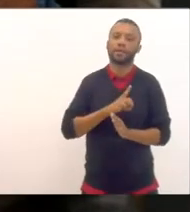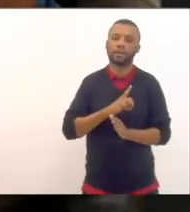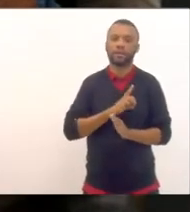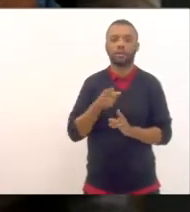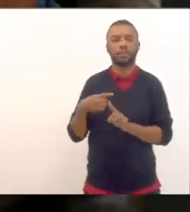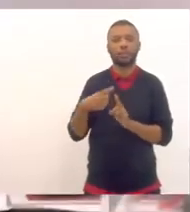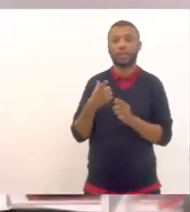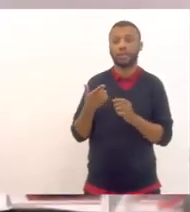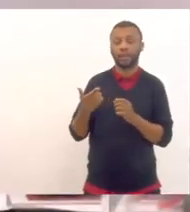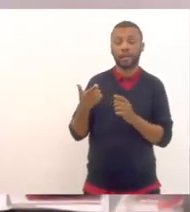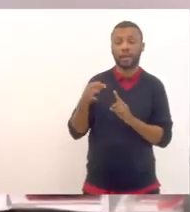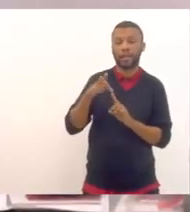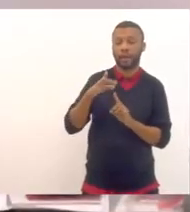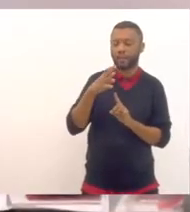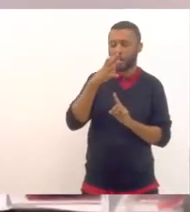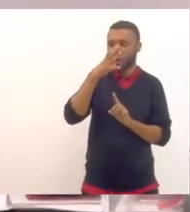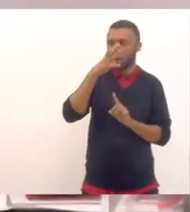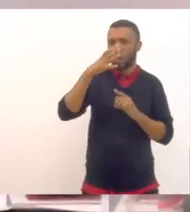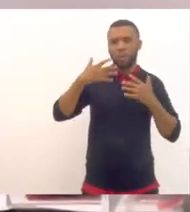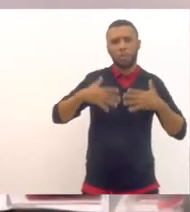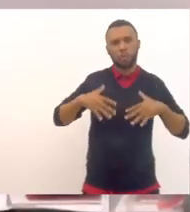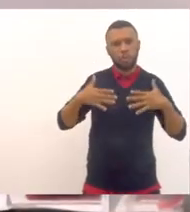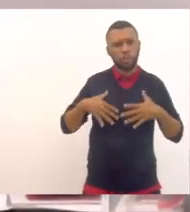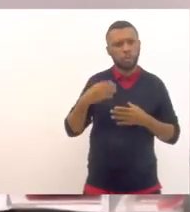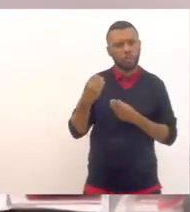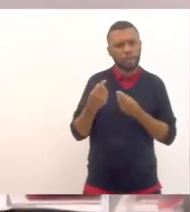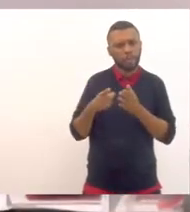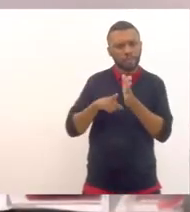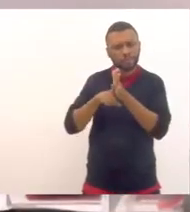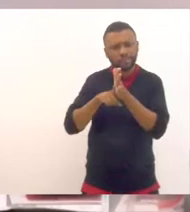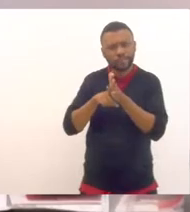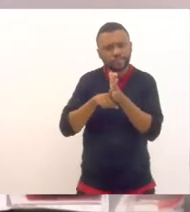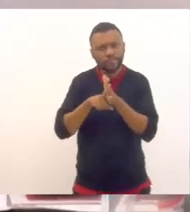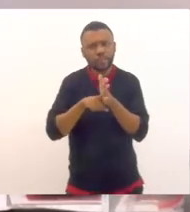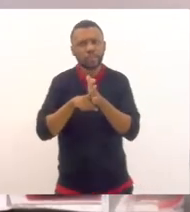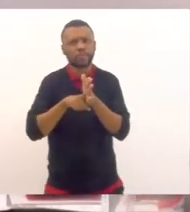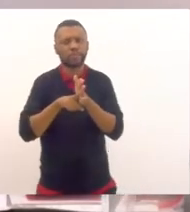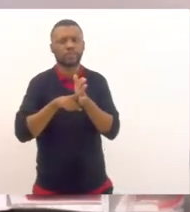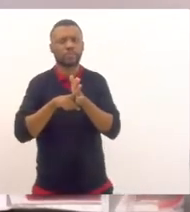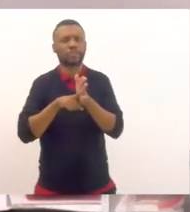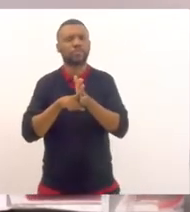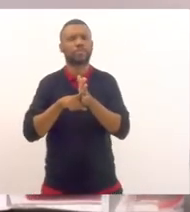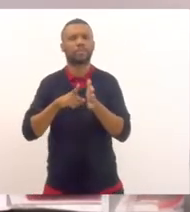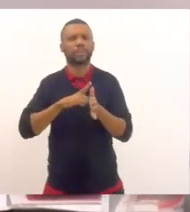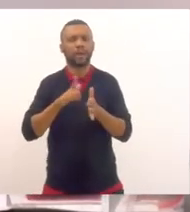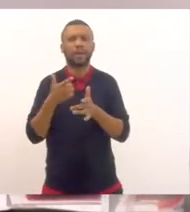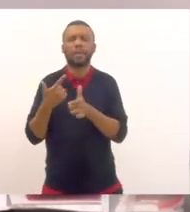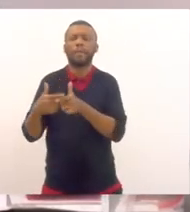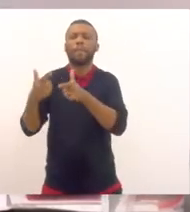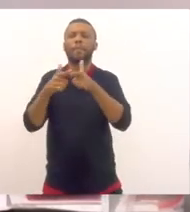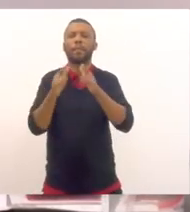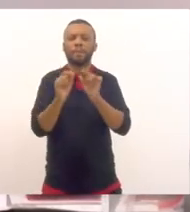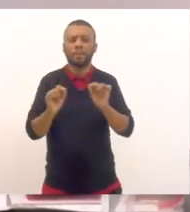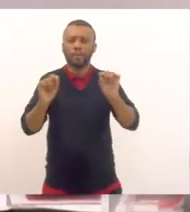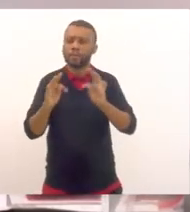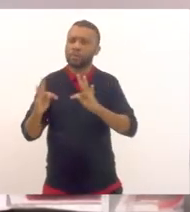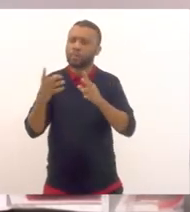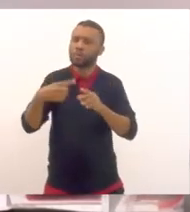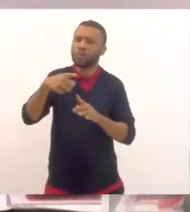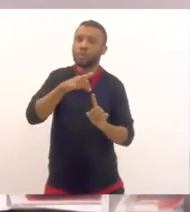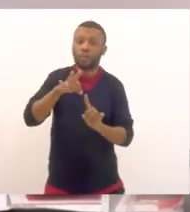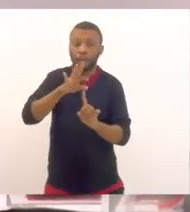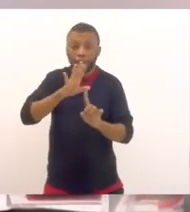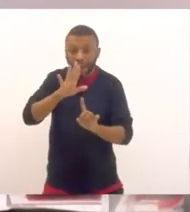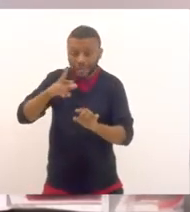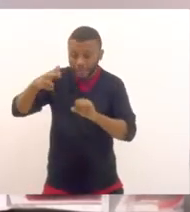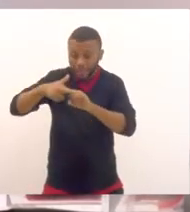não é que esse G eu estou muito impressionado os delegados nas vistoriamos todos os ramais e detectamos problemas em todos eles lado